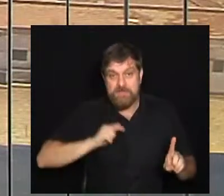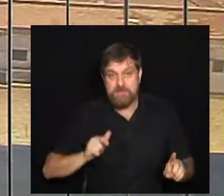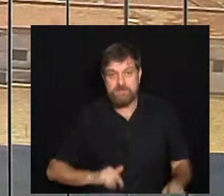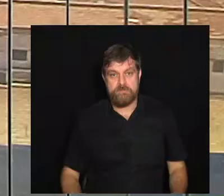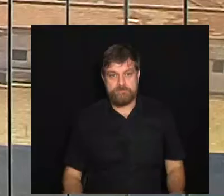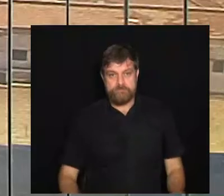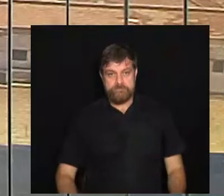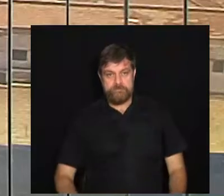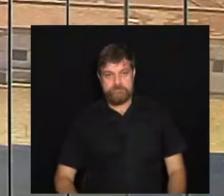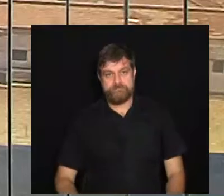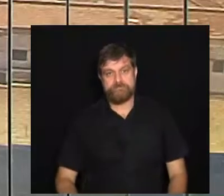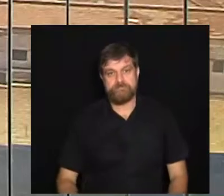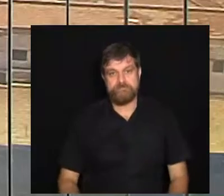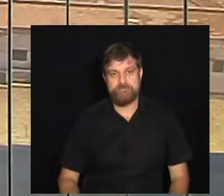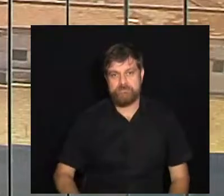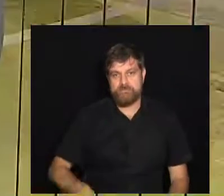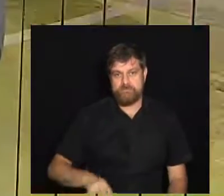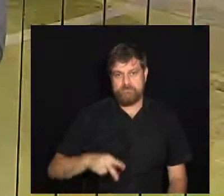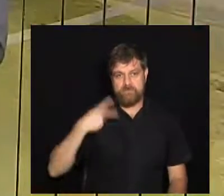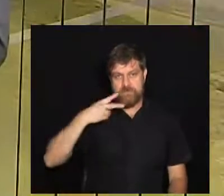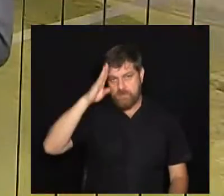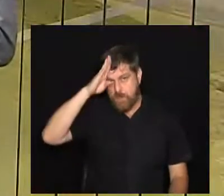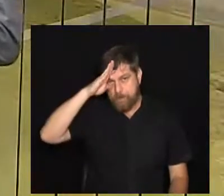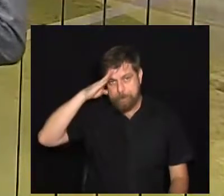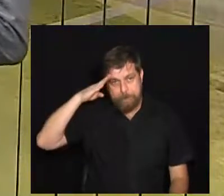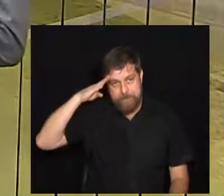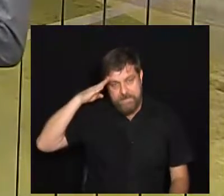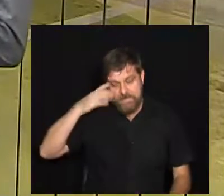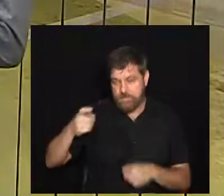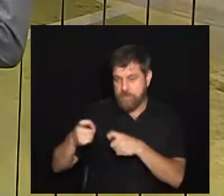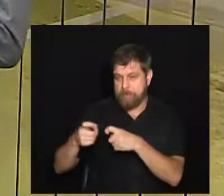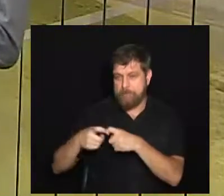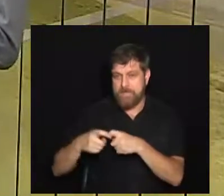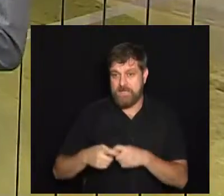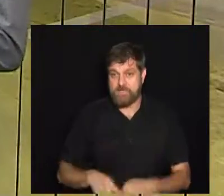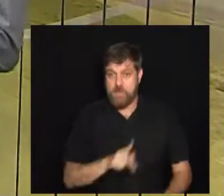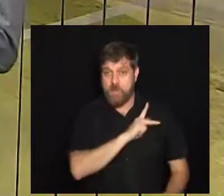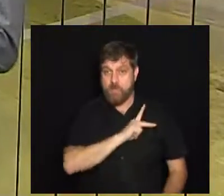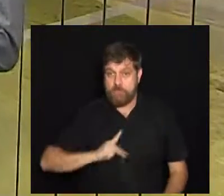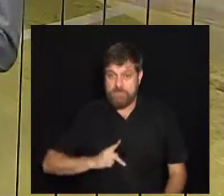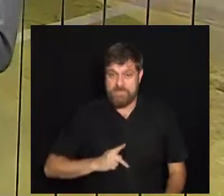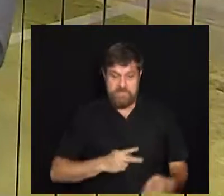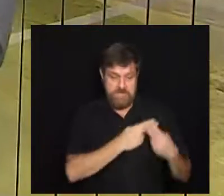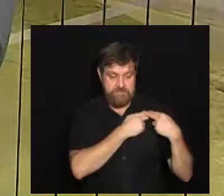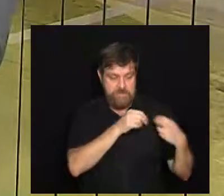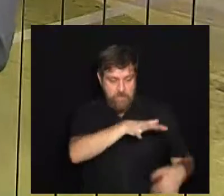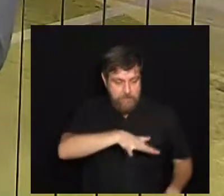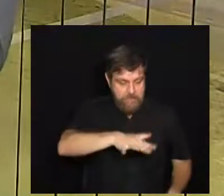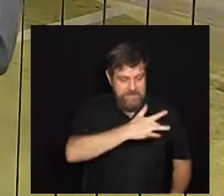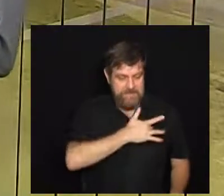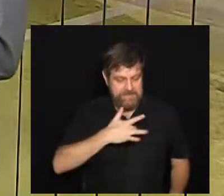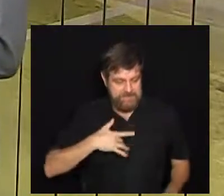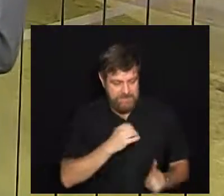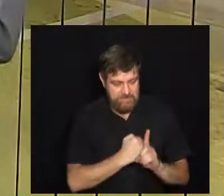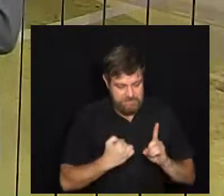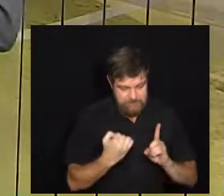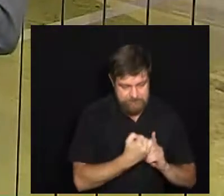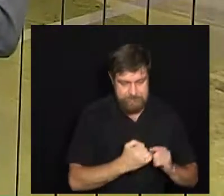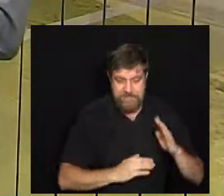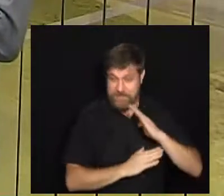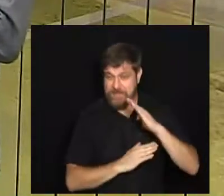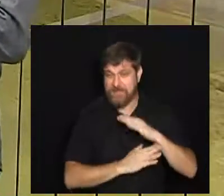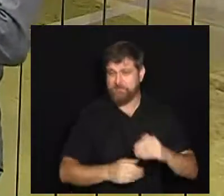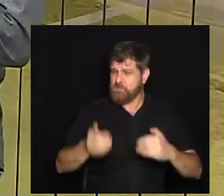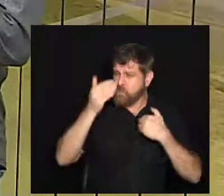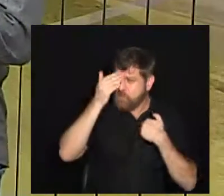as cadeias de transmissão desse vírus pedro tourinho vereador médico presidente da comissão de saúde aqui da câmara de